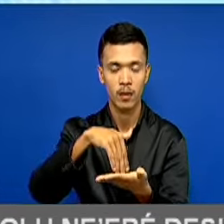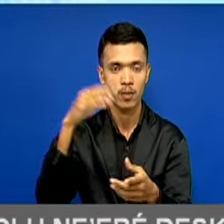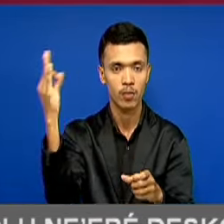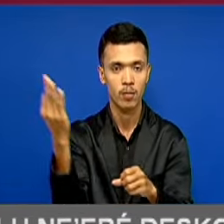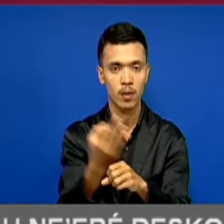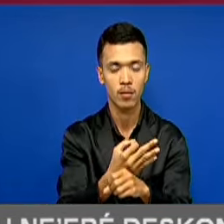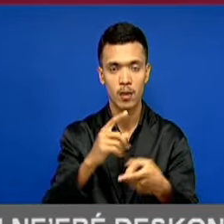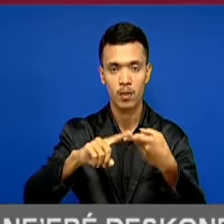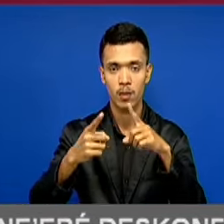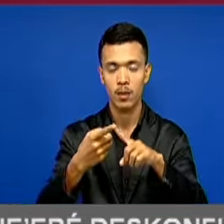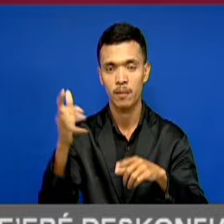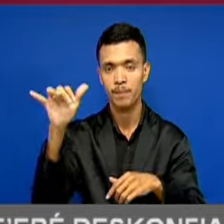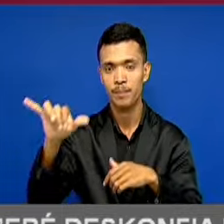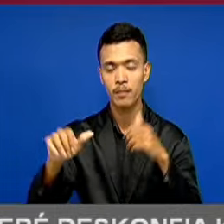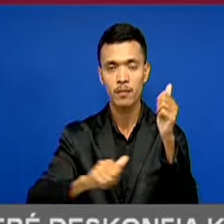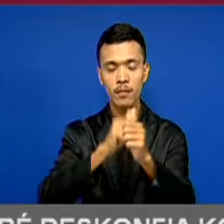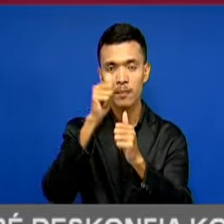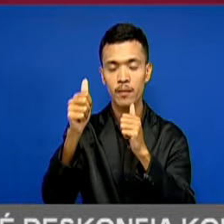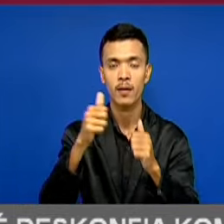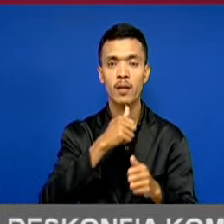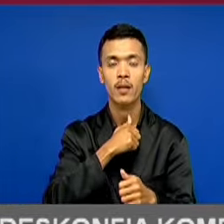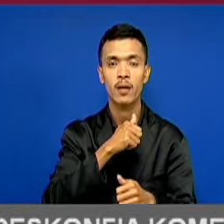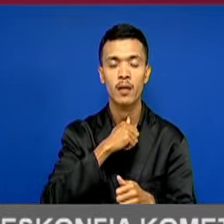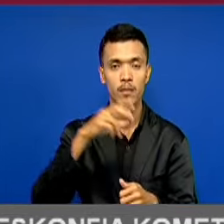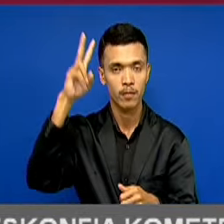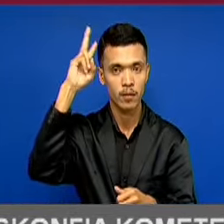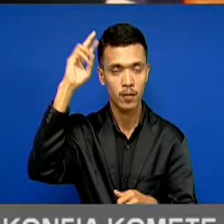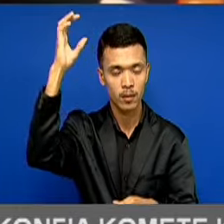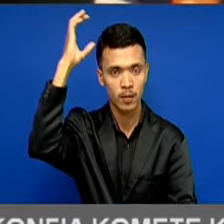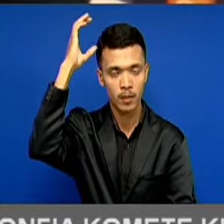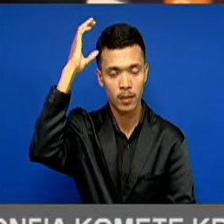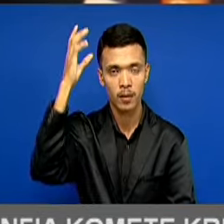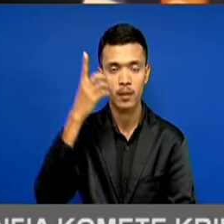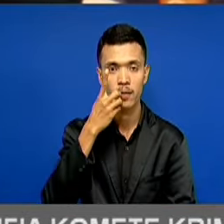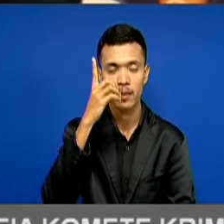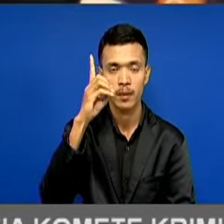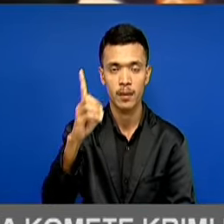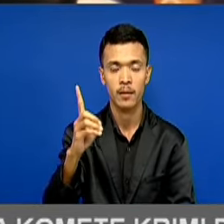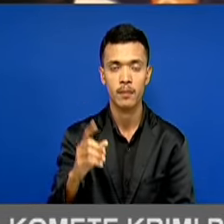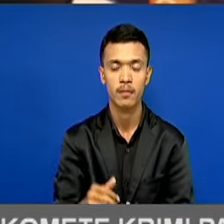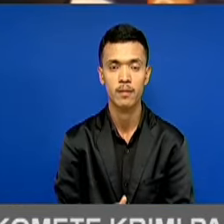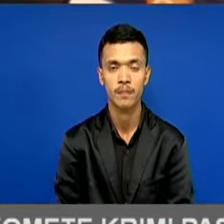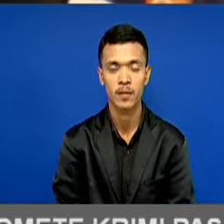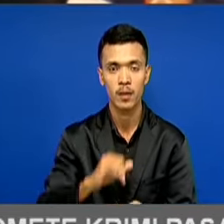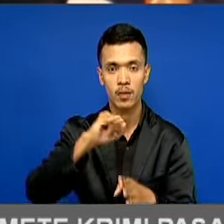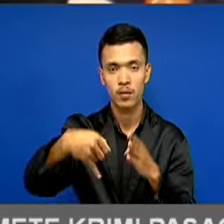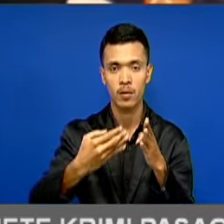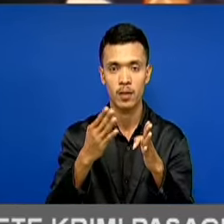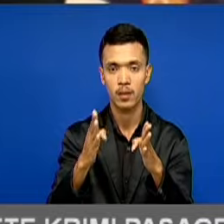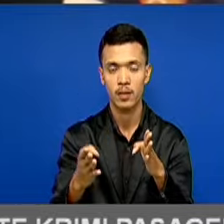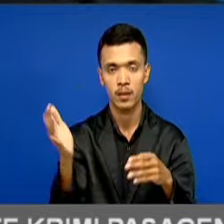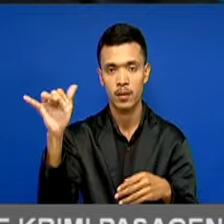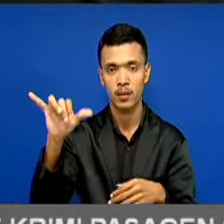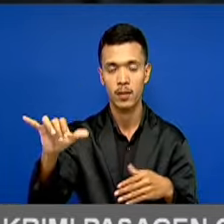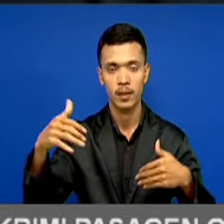ato. Arcebispo Metropolitana Dili, Dom Virgílio Cardeal do Carmo da Silva, considera, jornalista Cira,